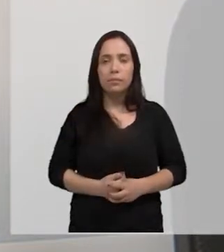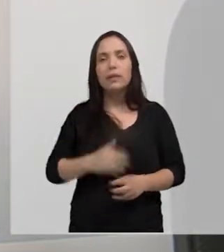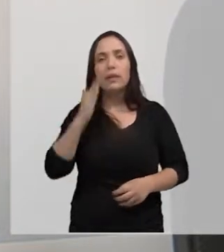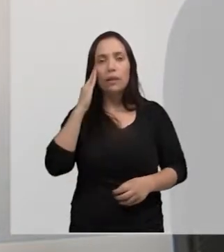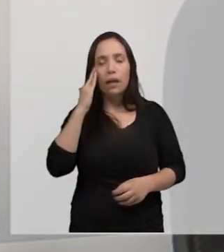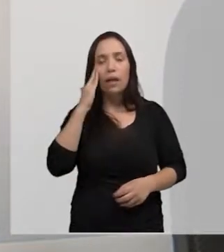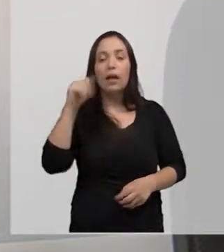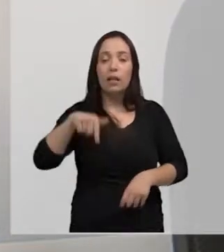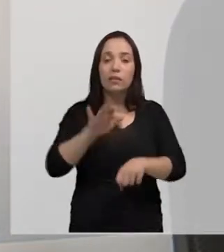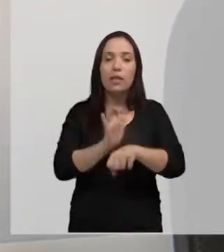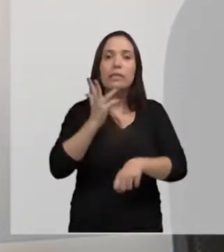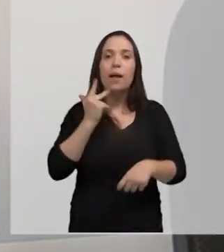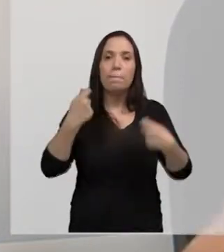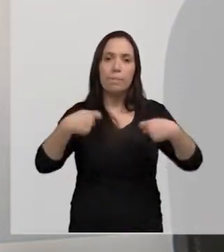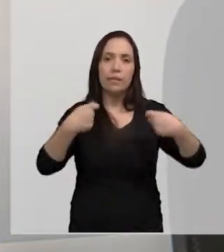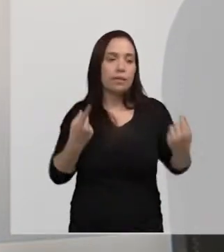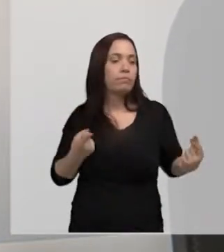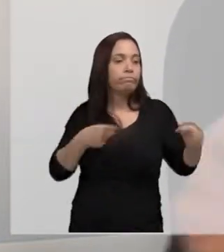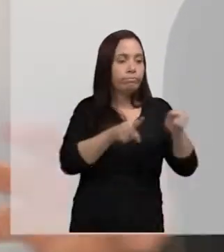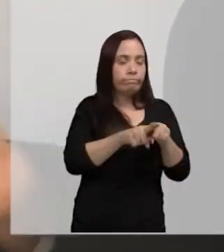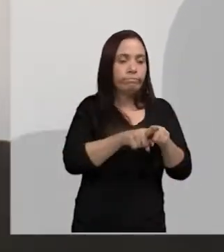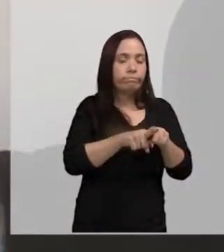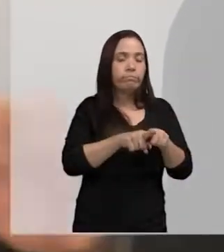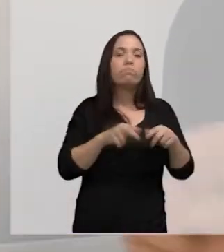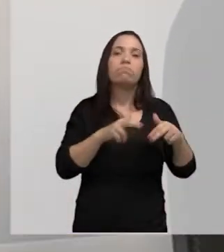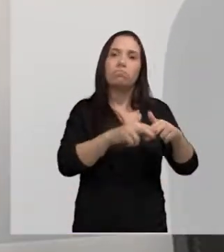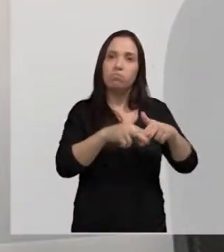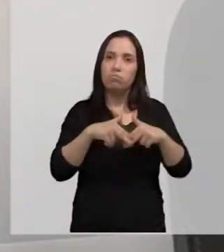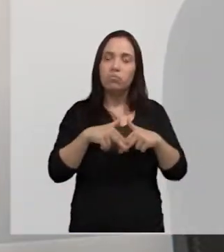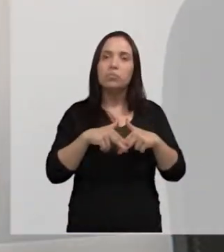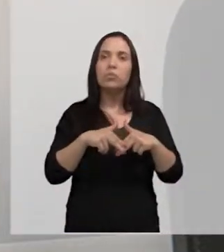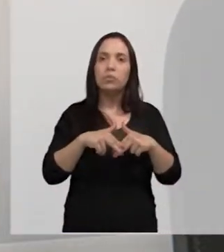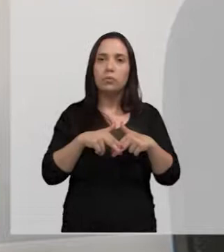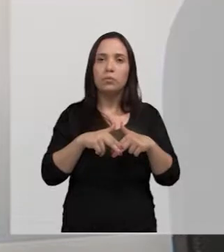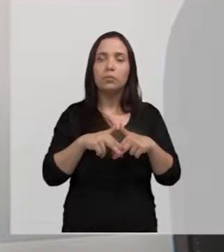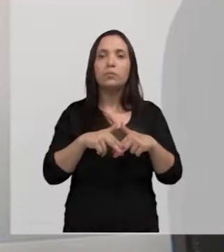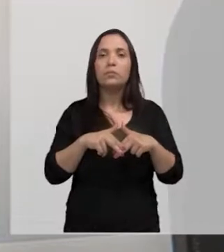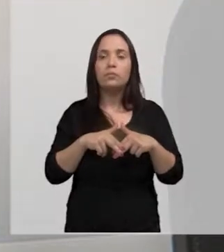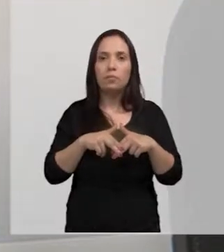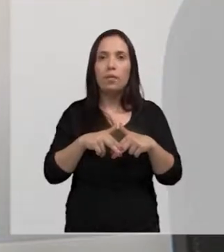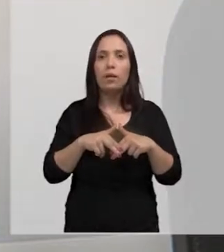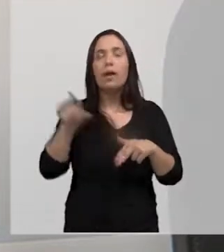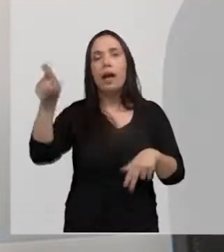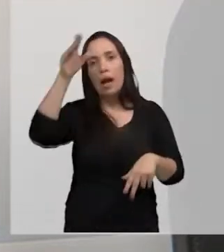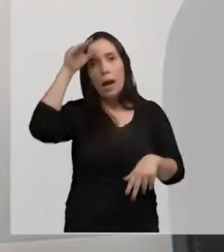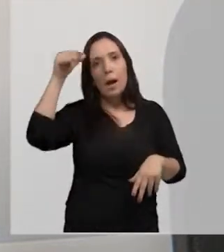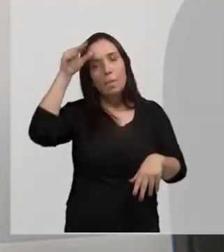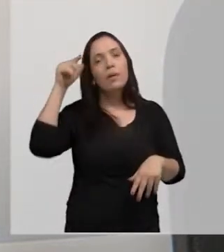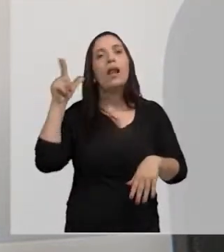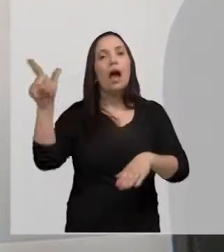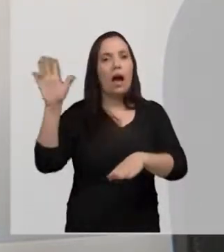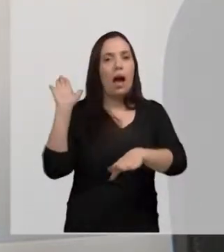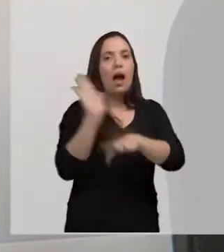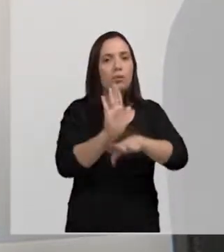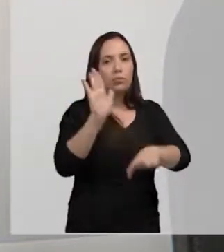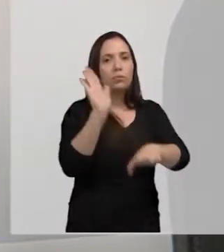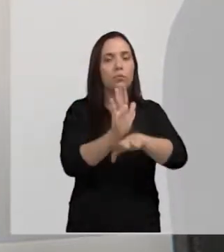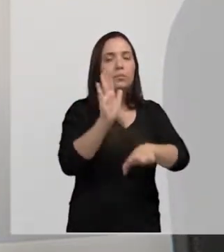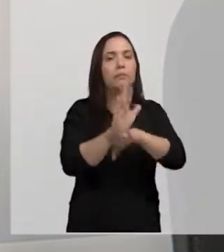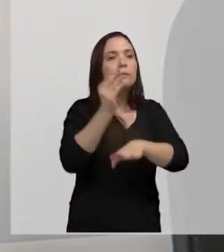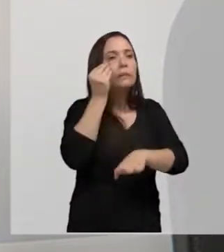que foi benéfico o Estado do Ceará. Aí eu acho que havia o dedo, na realidade, não, a mão do Camilo Santana